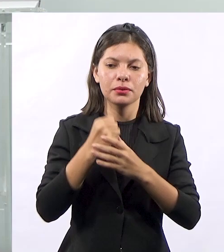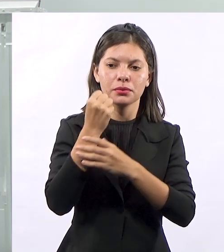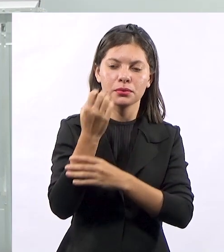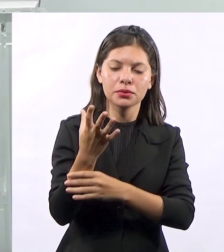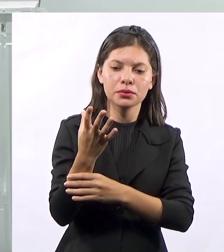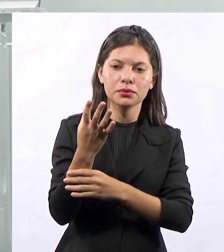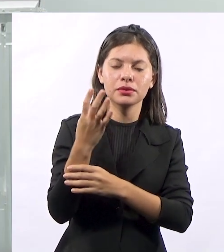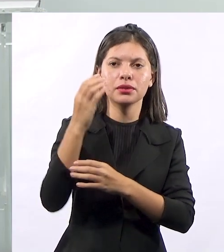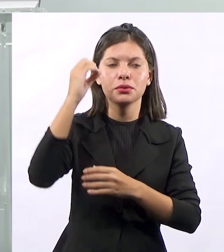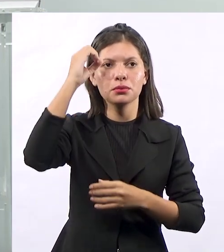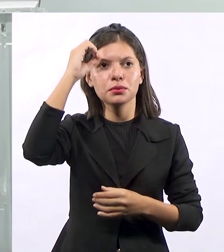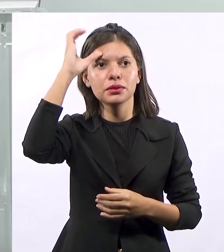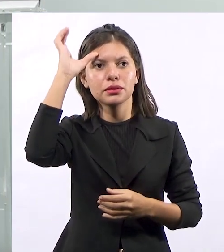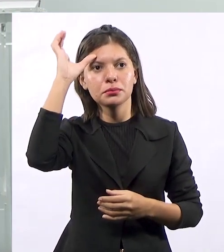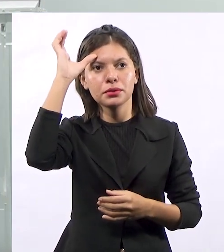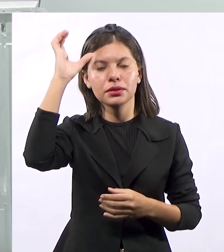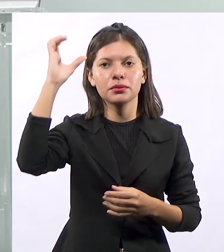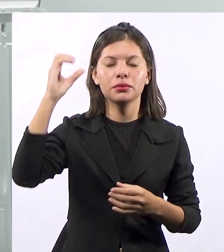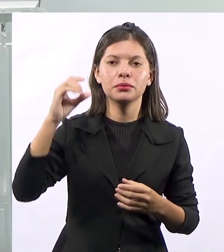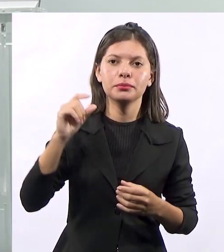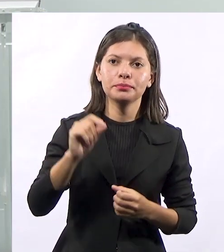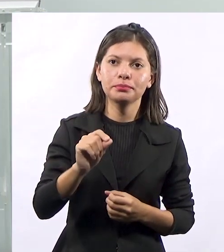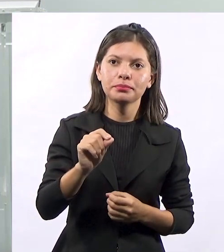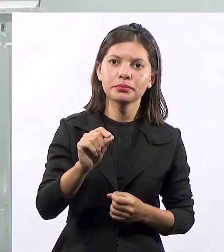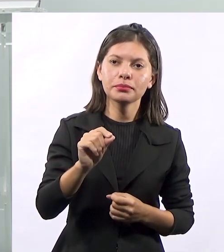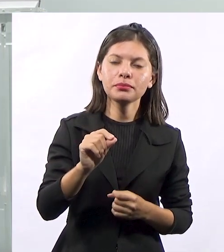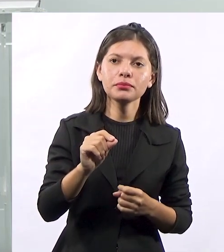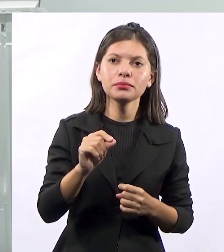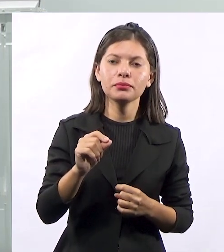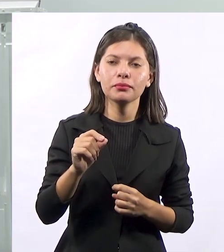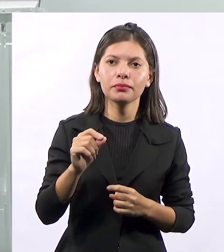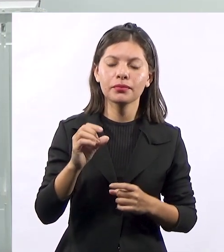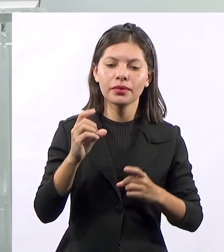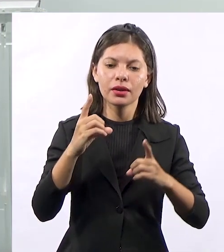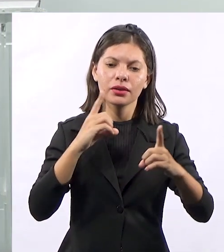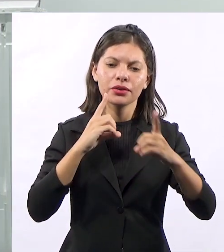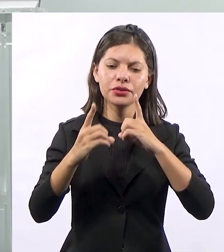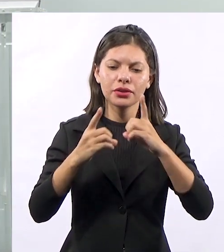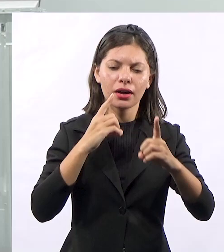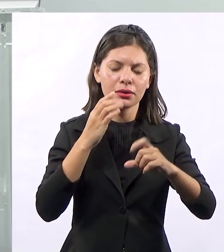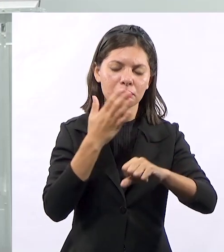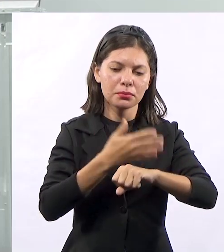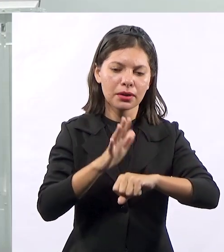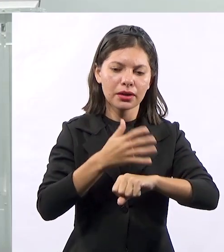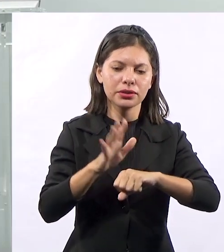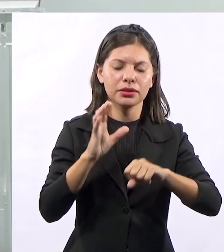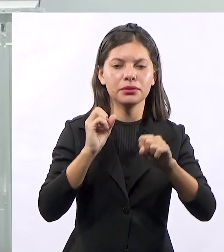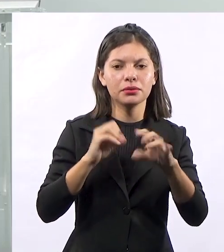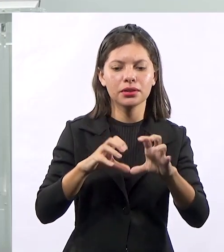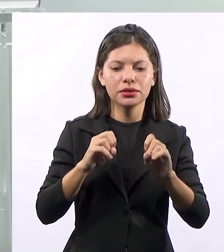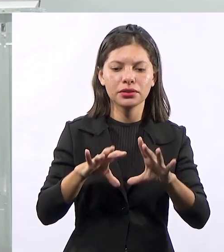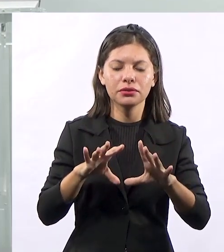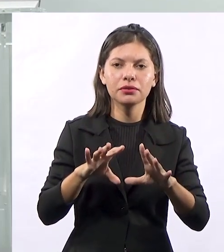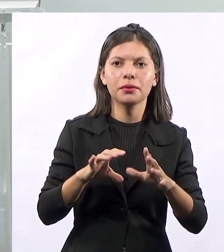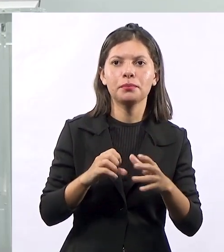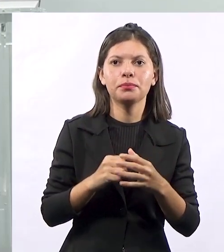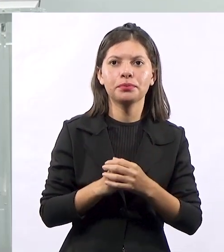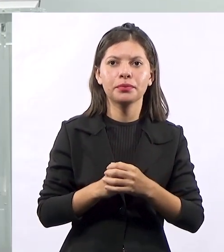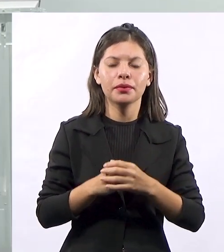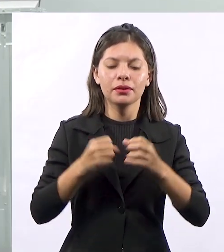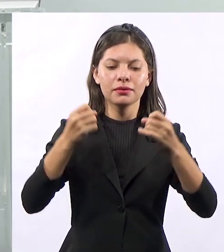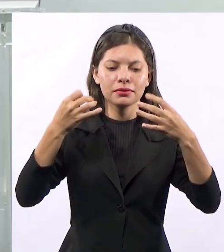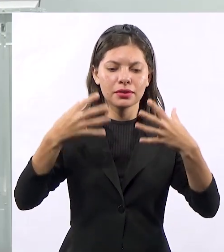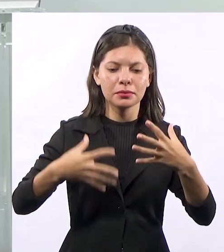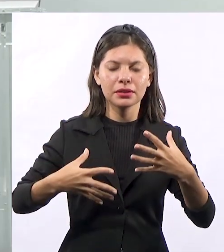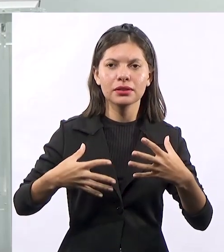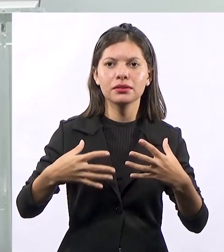do conhecimento, sobre o diálogo como prática educativa. Então, a fundamentação